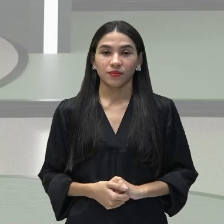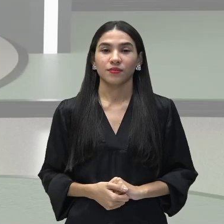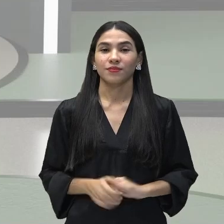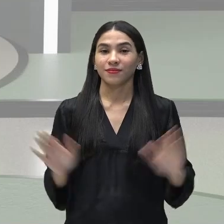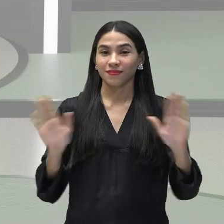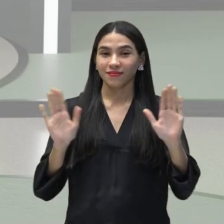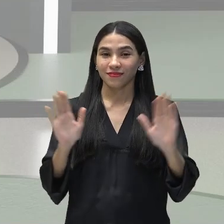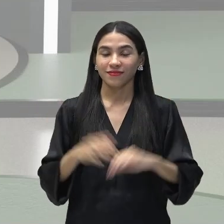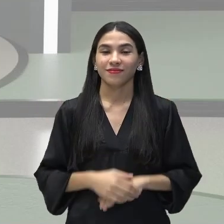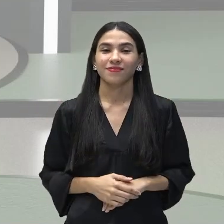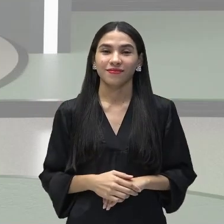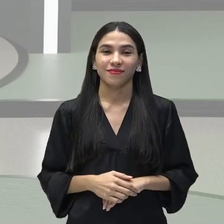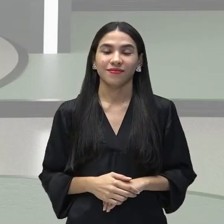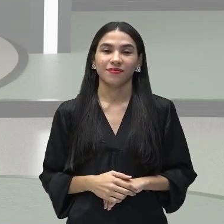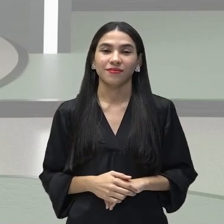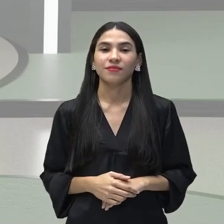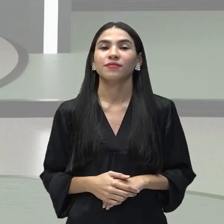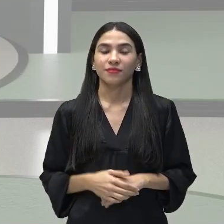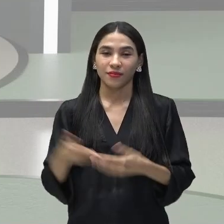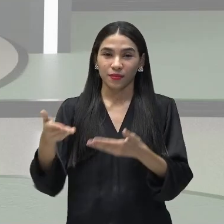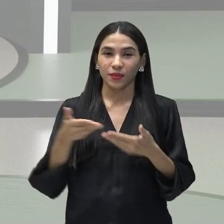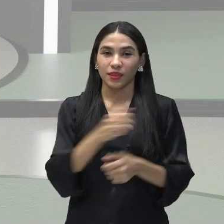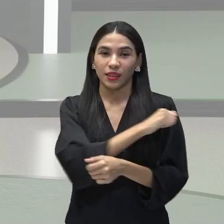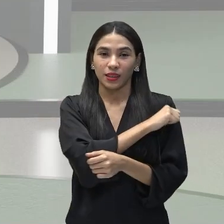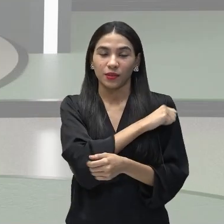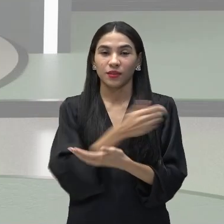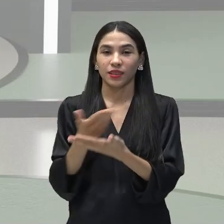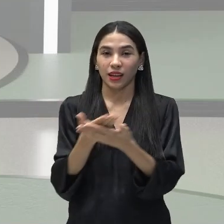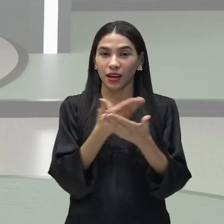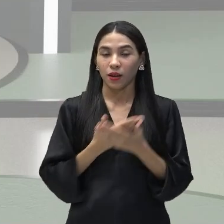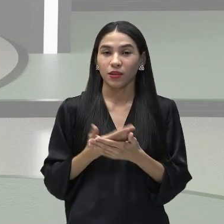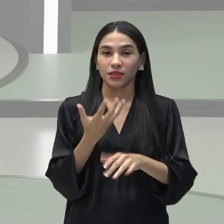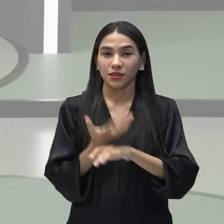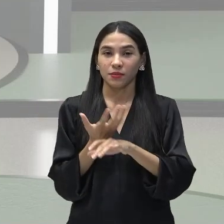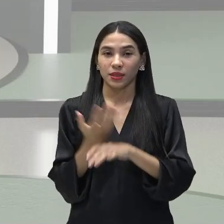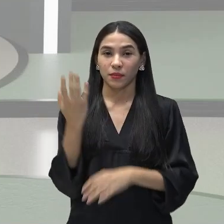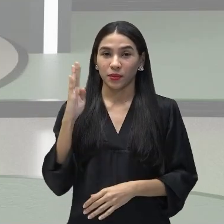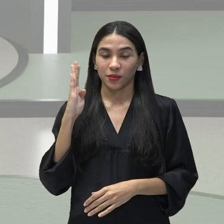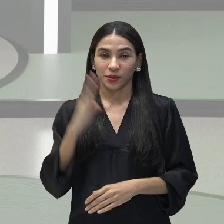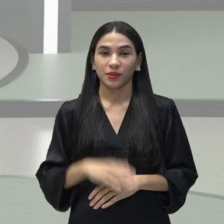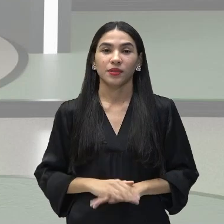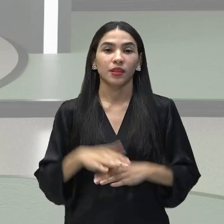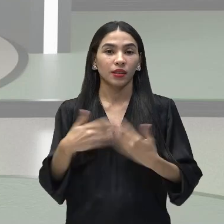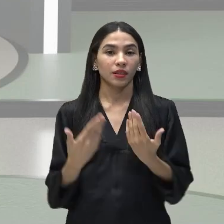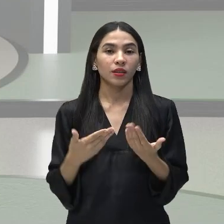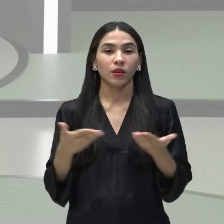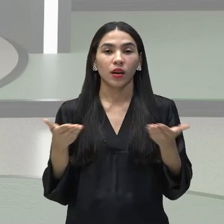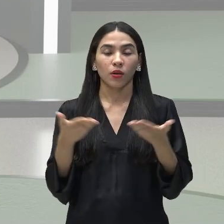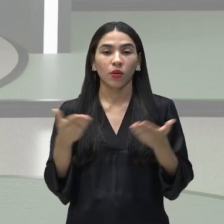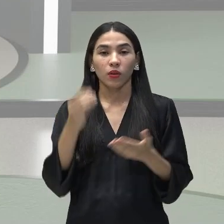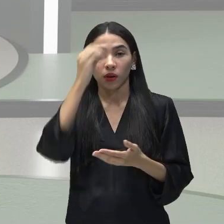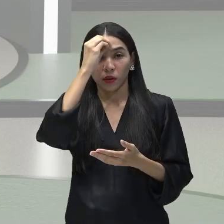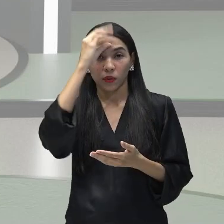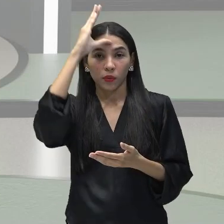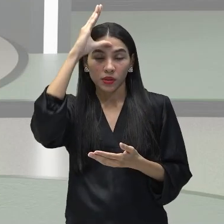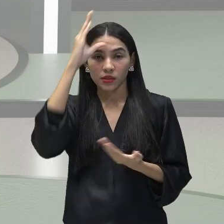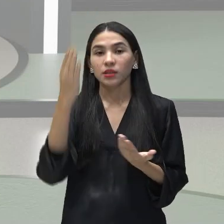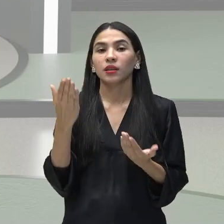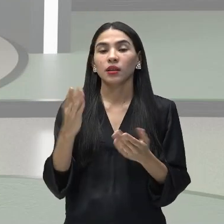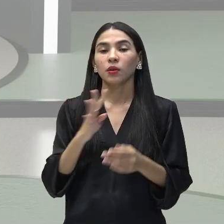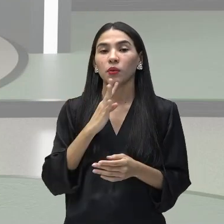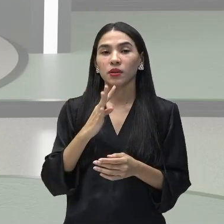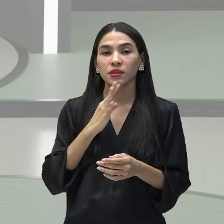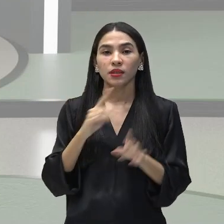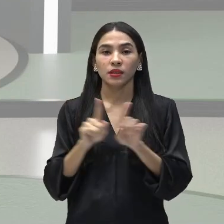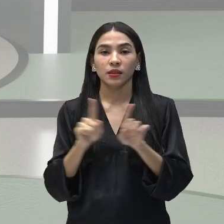Olá, meus queridos alunos, sejam muito bem-vindos à nossa aula de Biologia. Então, vamos conhecer um pouquinho as características gerais